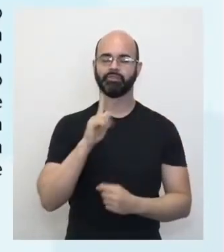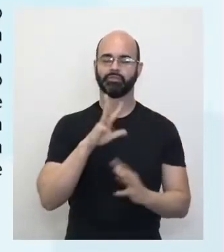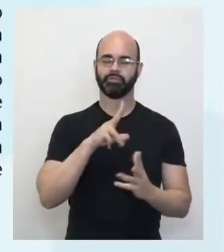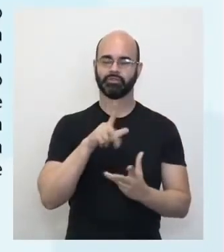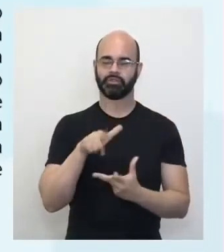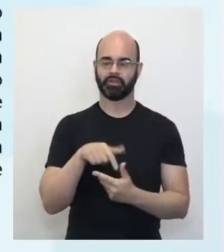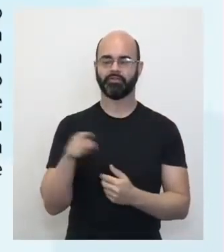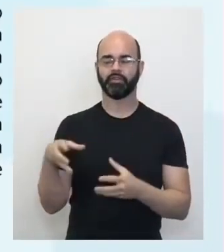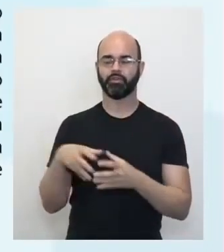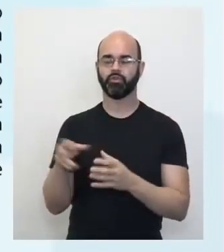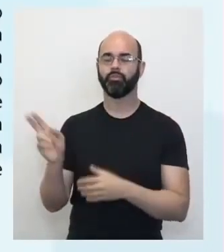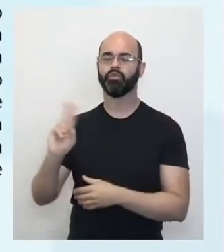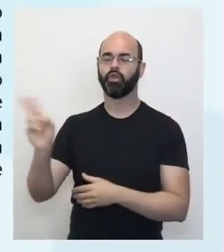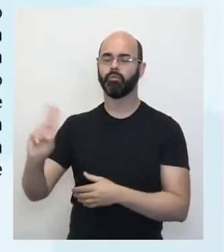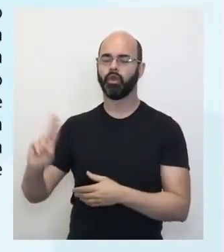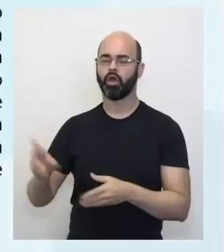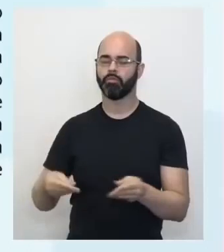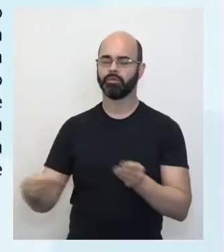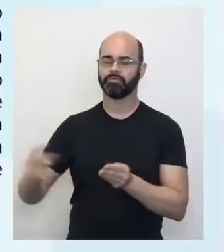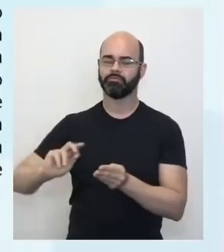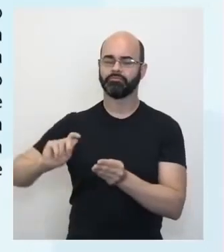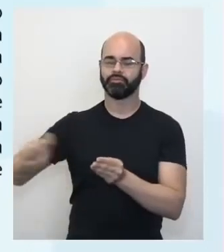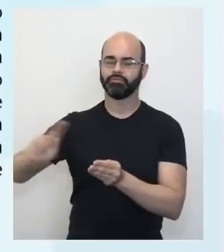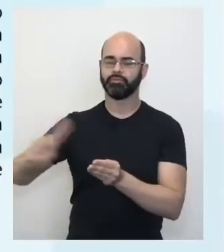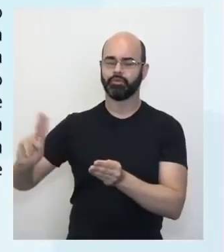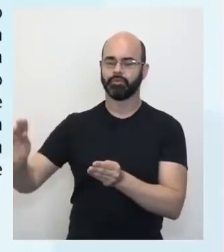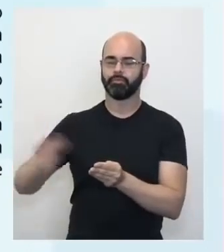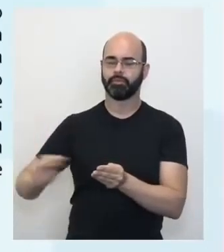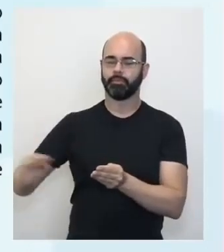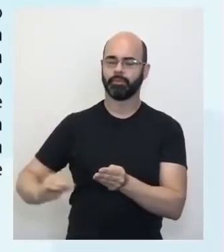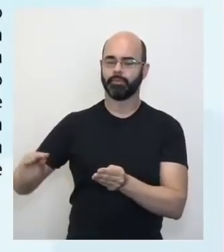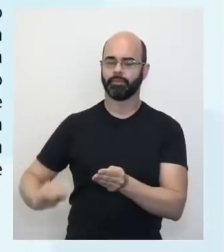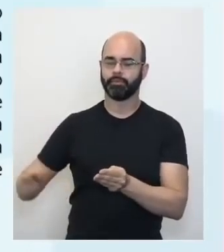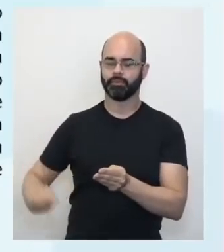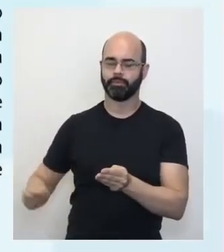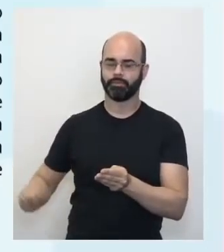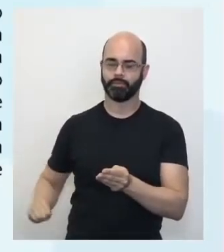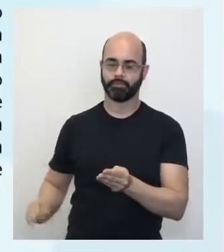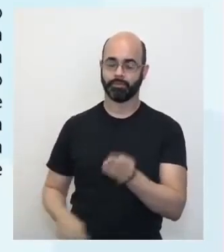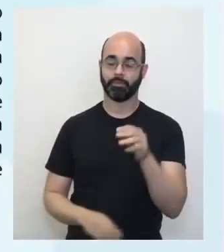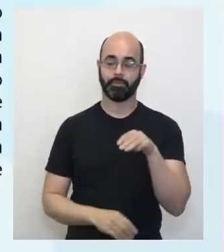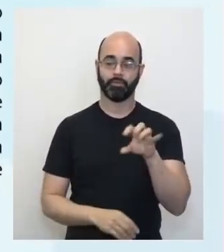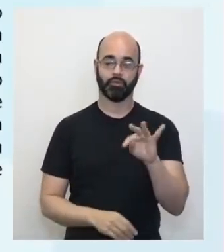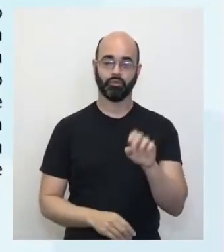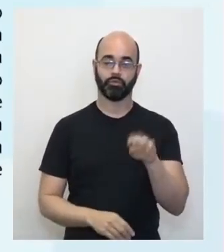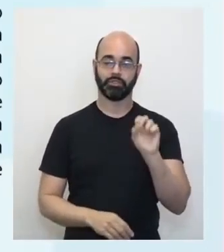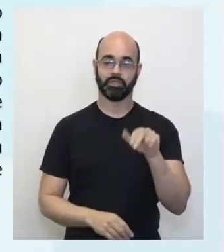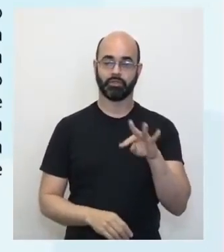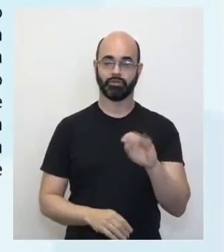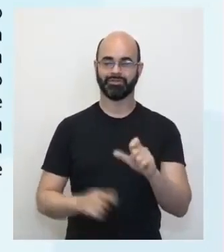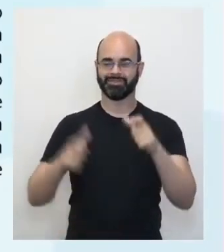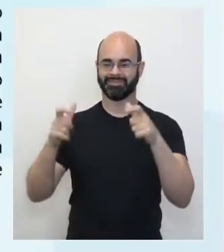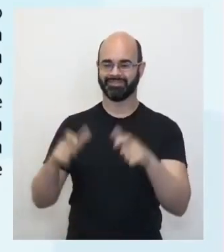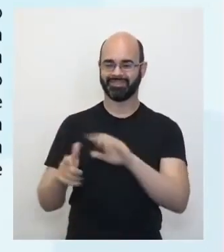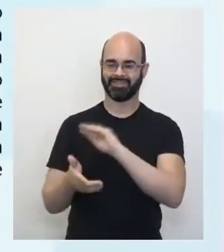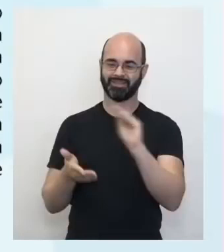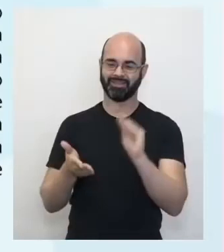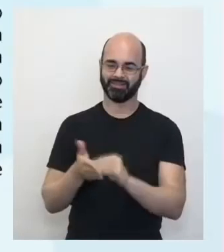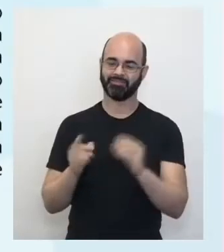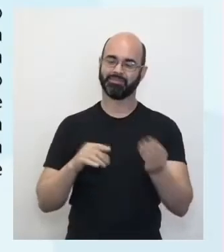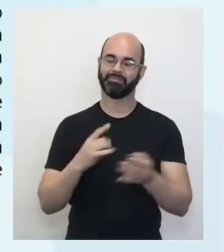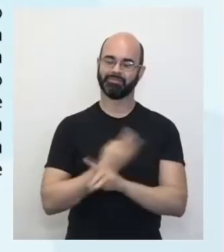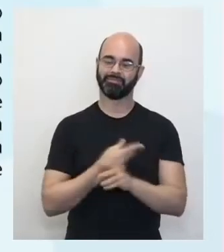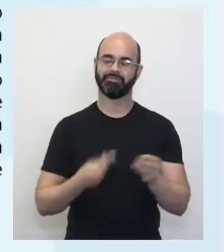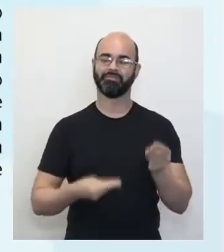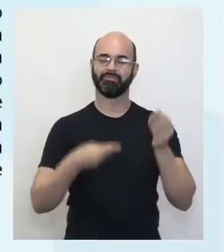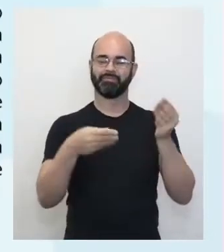fizeram um abaixo-assinado indicando o professor Milton Santos para nomear o espaço e levaram a proposta até a